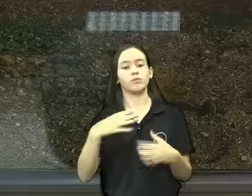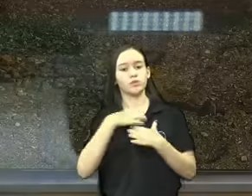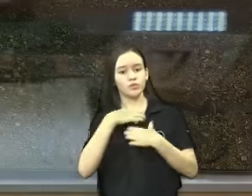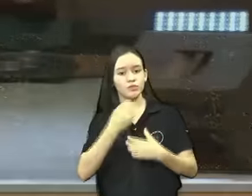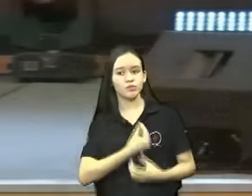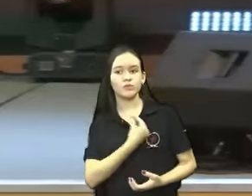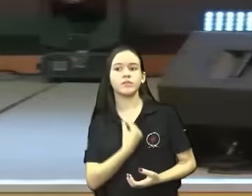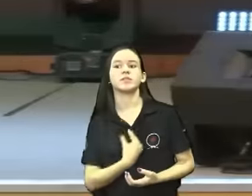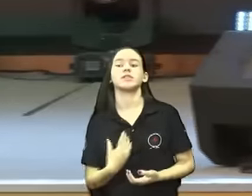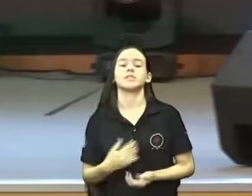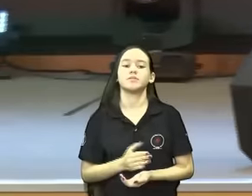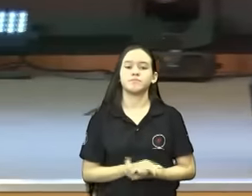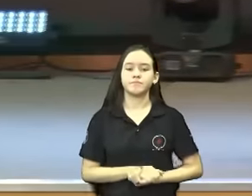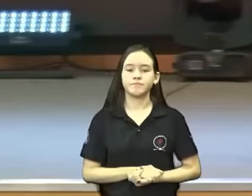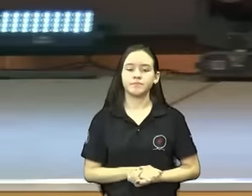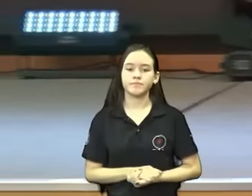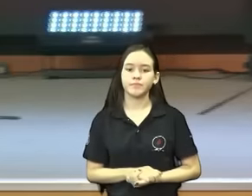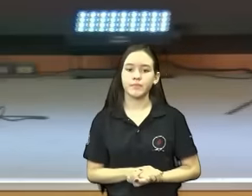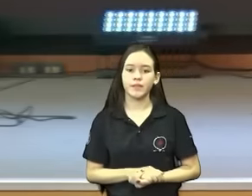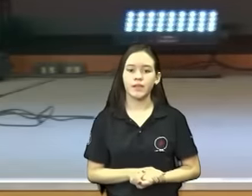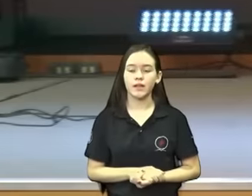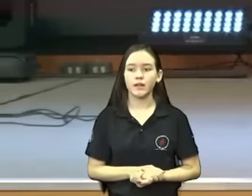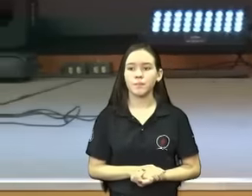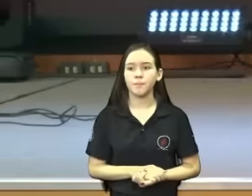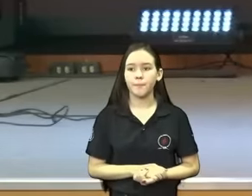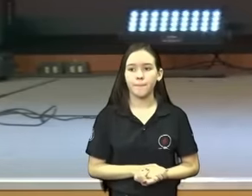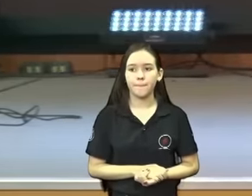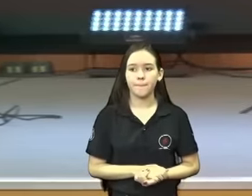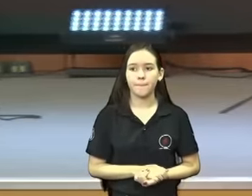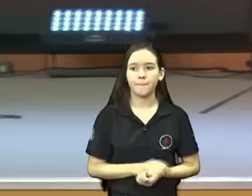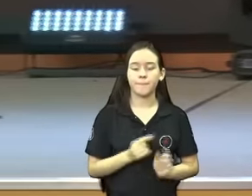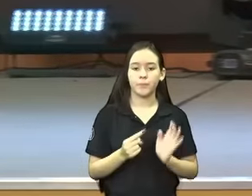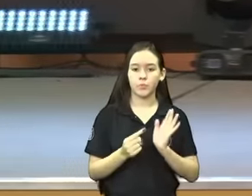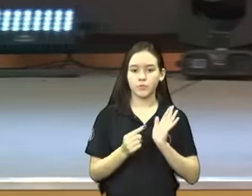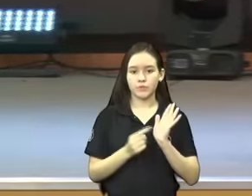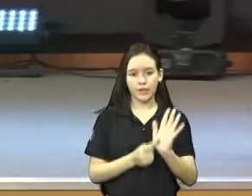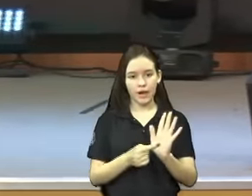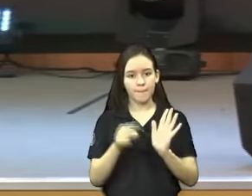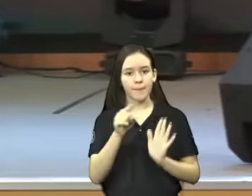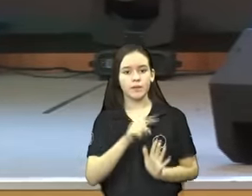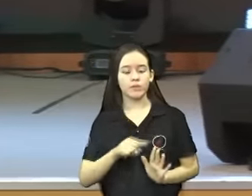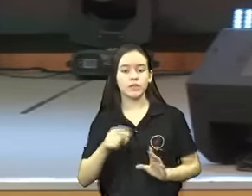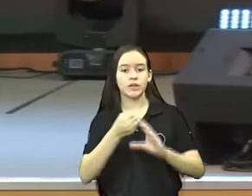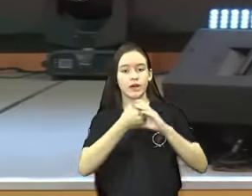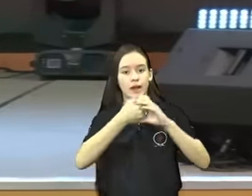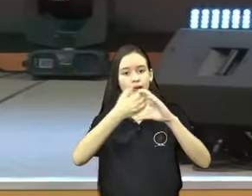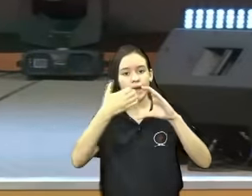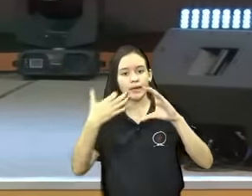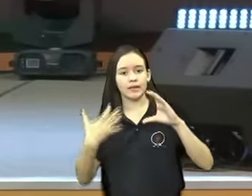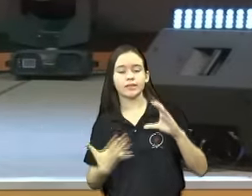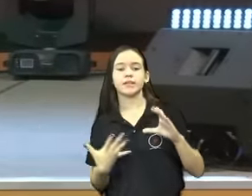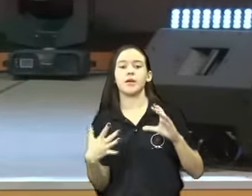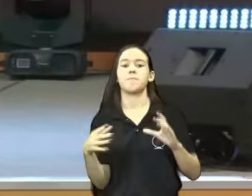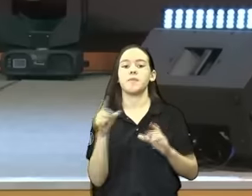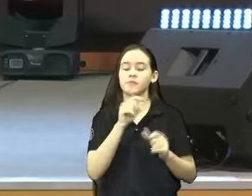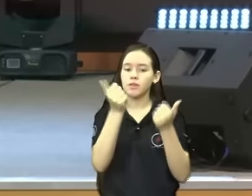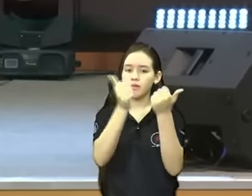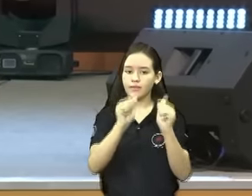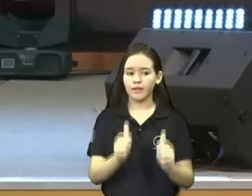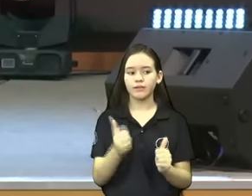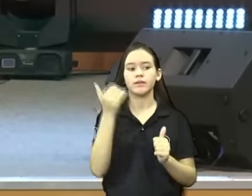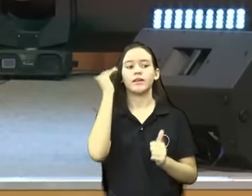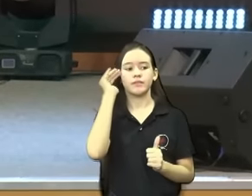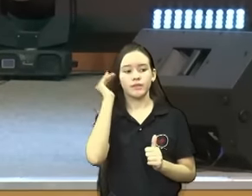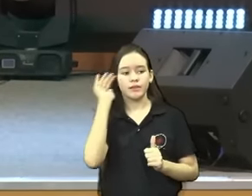trajetória de vida eu vou dar para você aqui tá as características para você analisar e